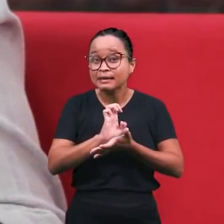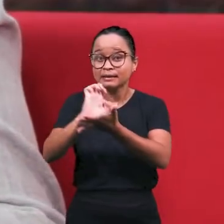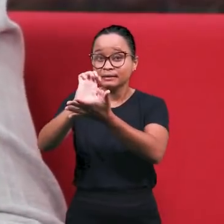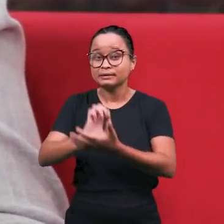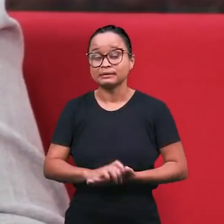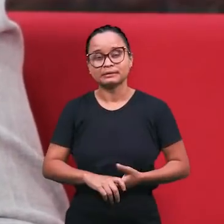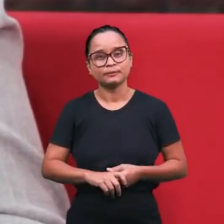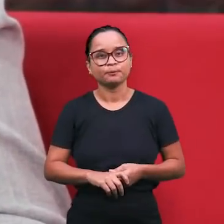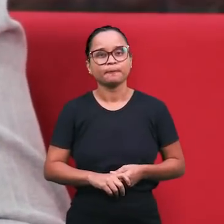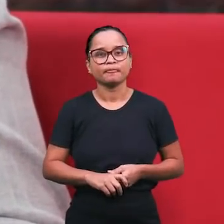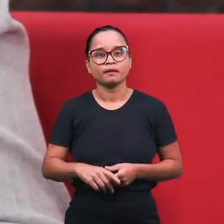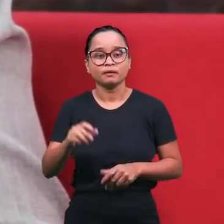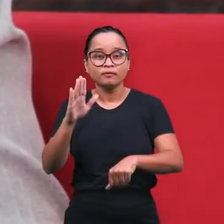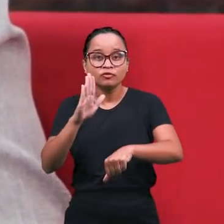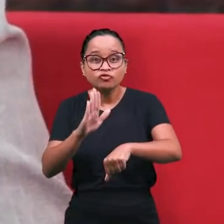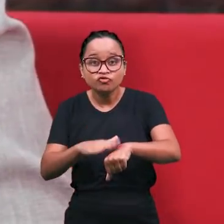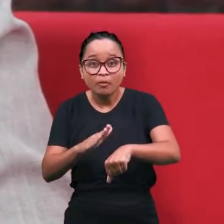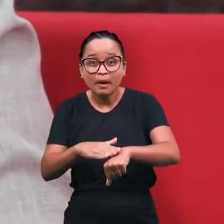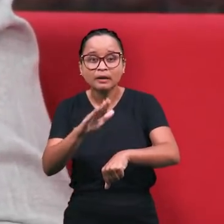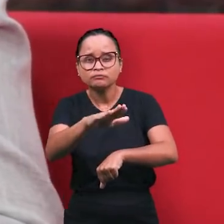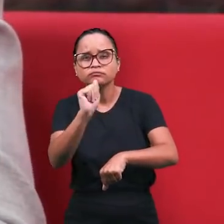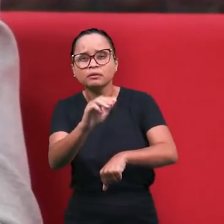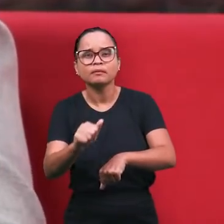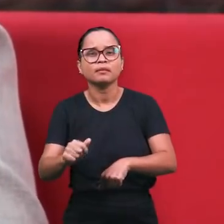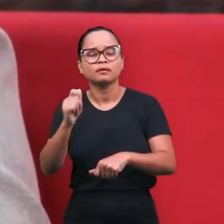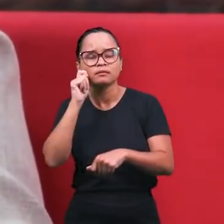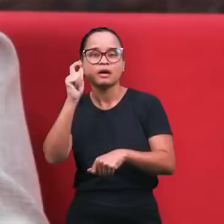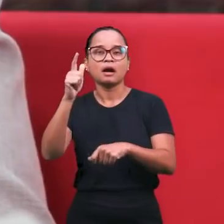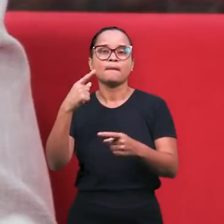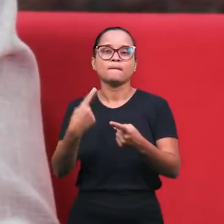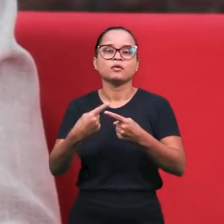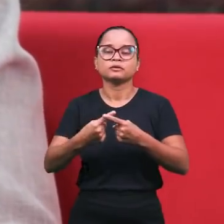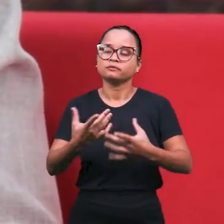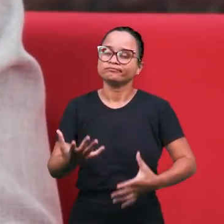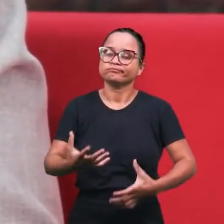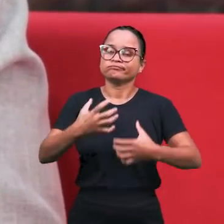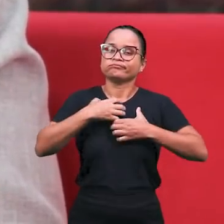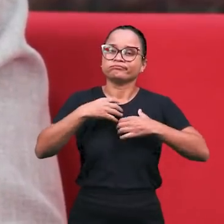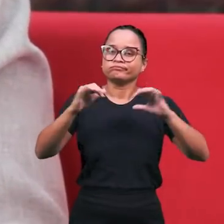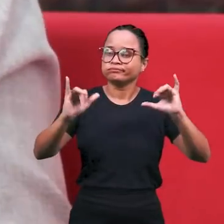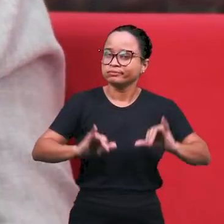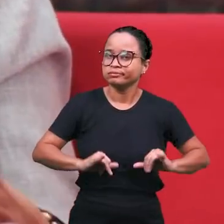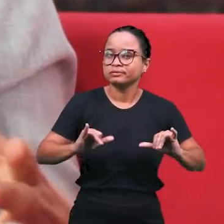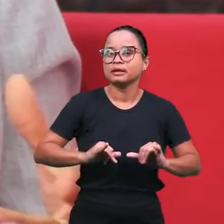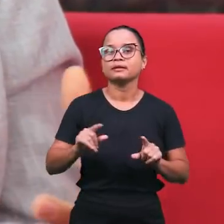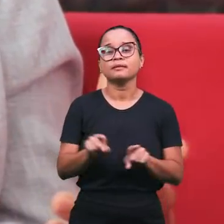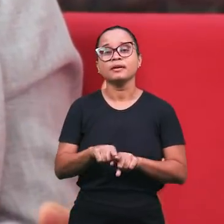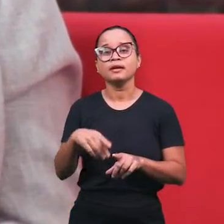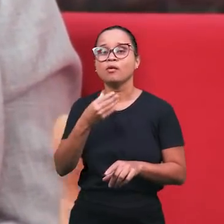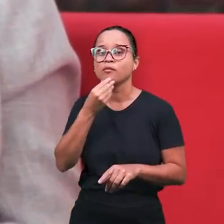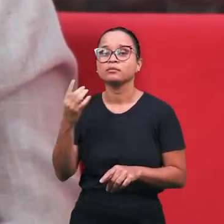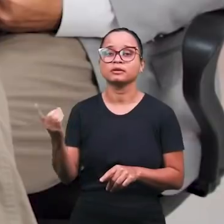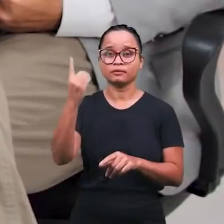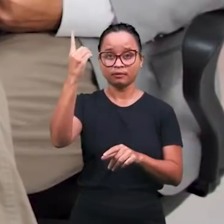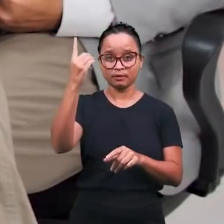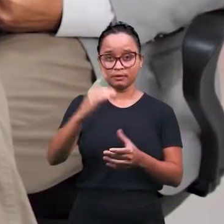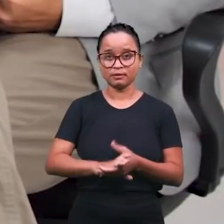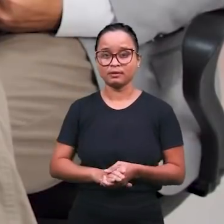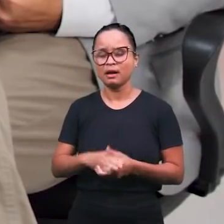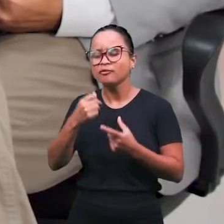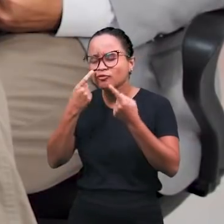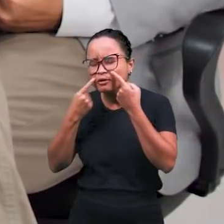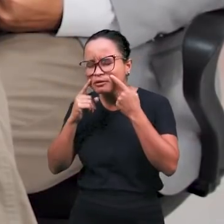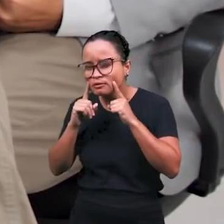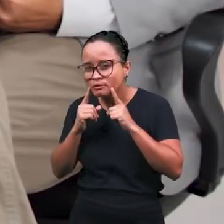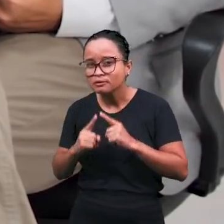Só teve que acordar ele ali várias vezes, ele, né, ficou abatido. E tantos, né? Davi molhou